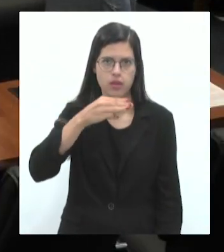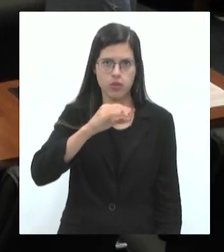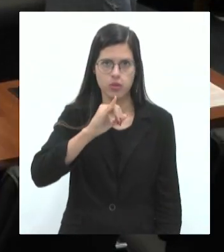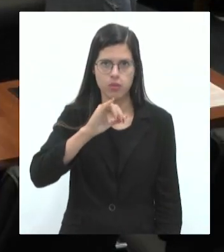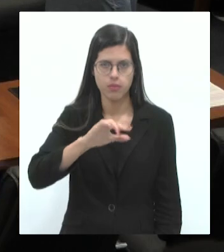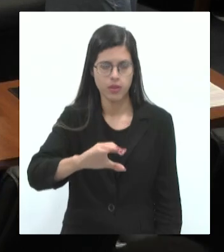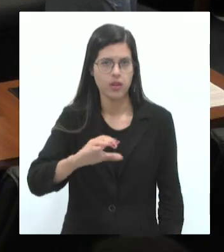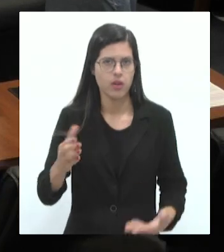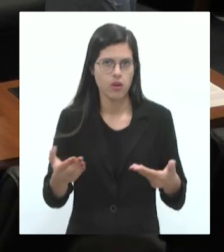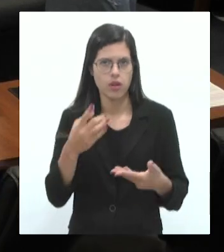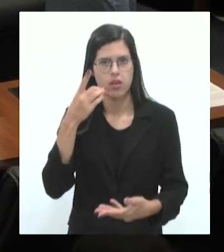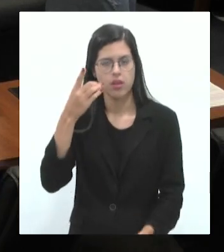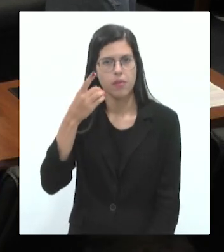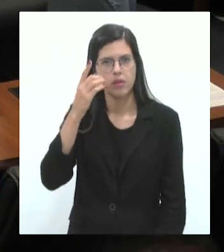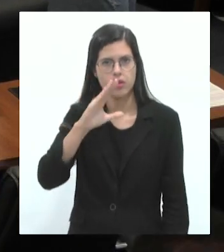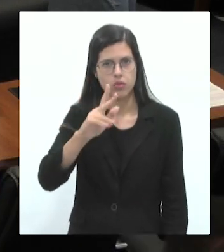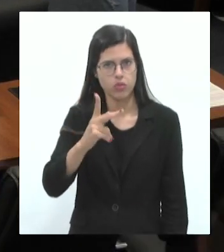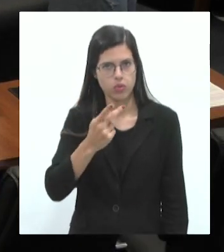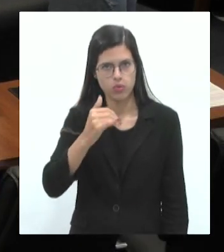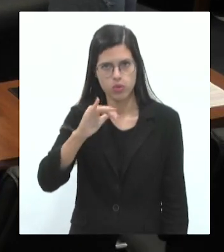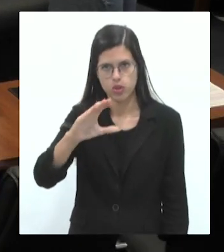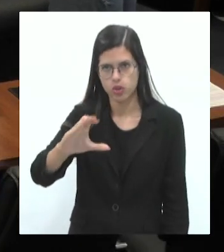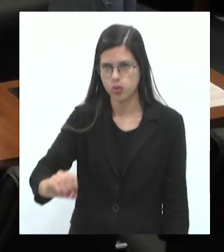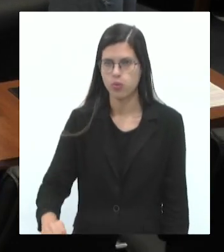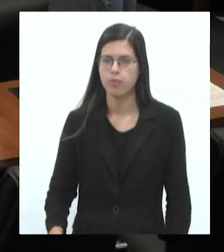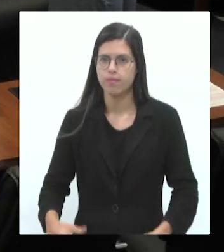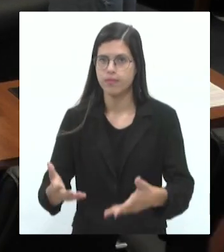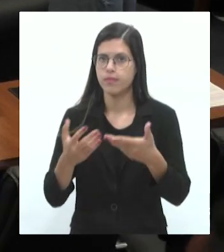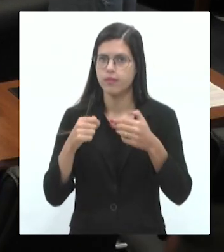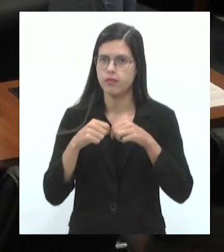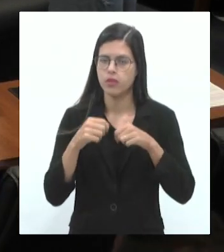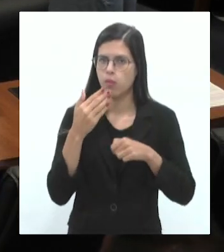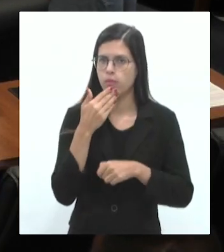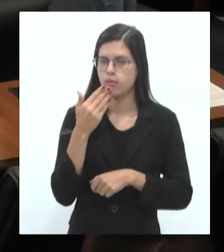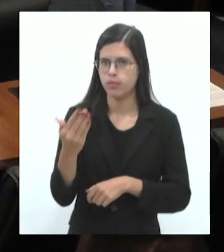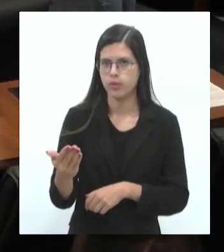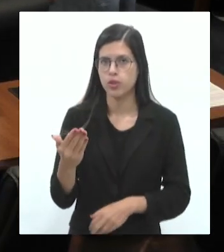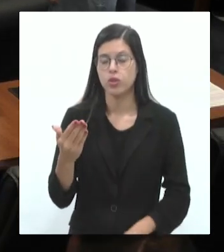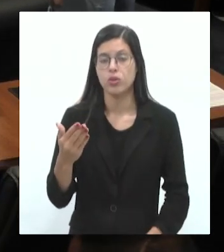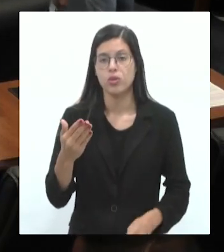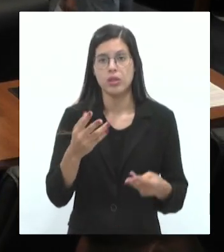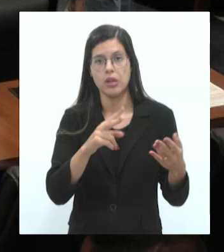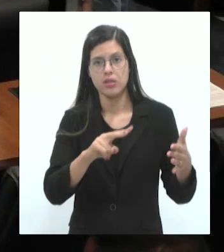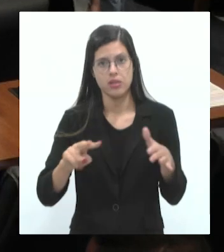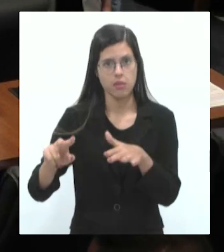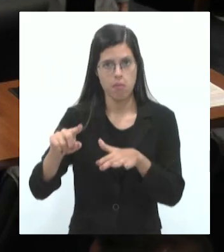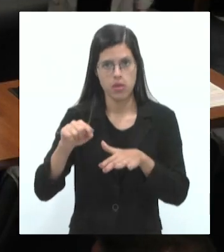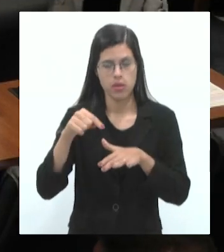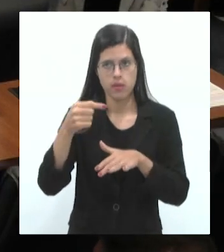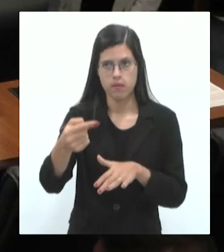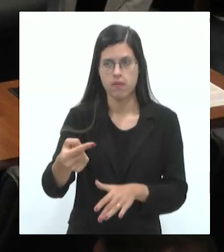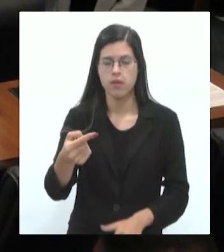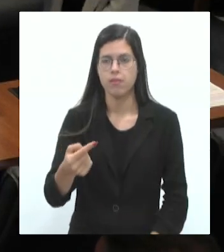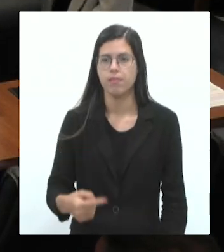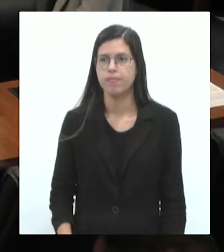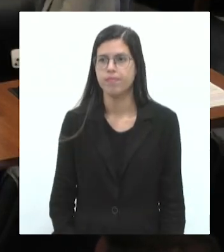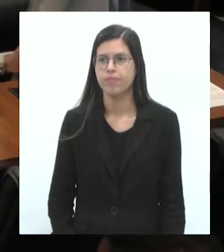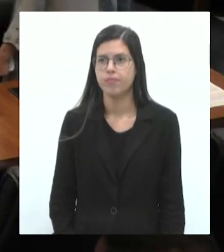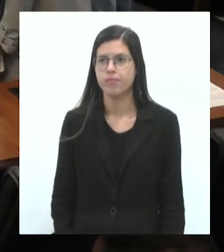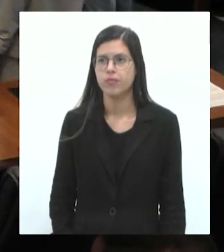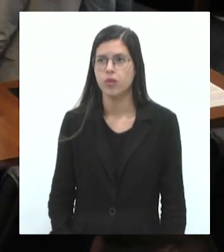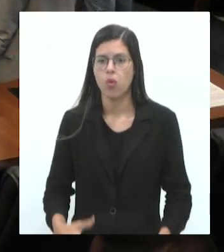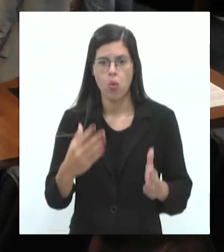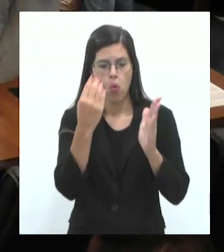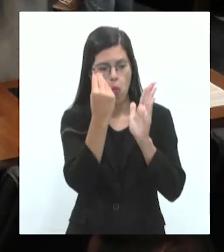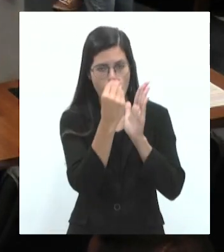Senhor presidente, eu gostaria de fazer uma solicitação ao senhor para que na próxima semana seja incluído